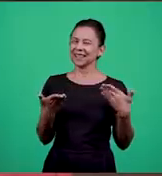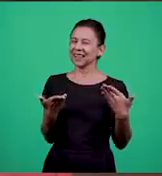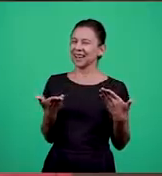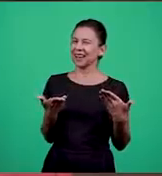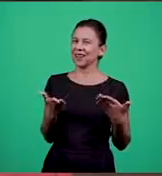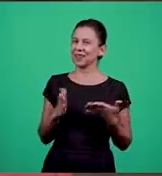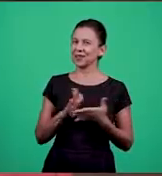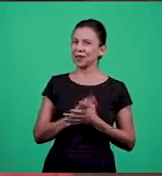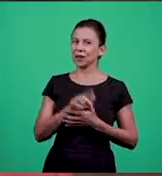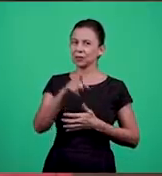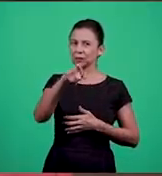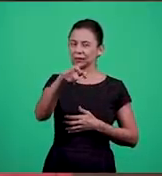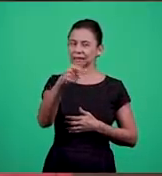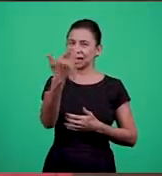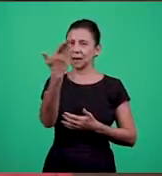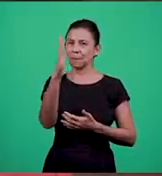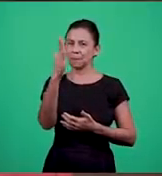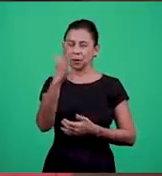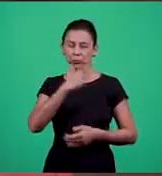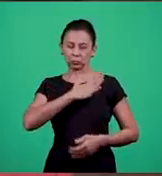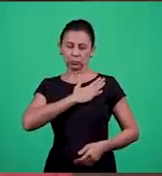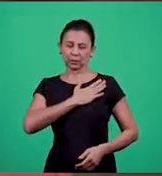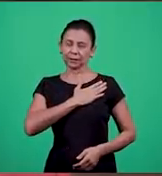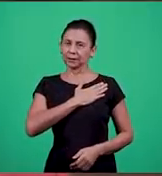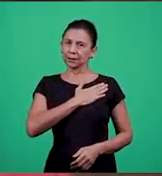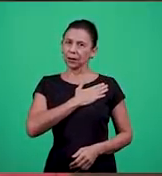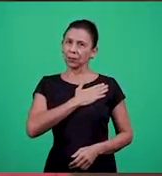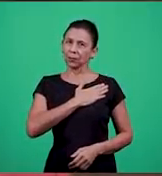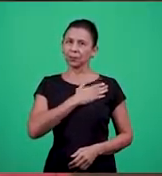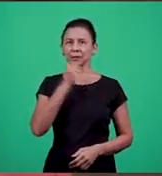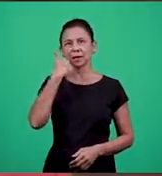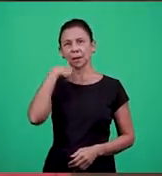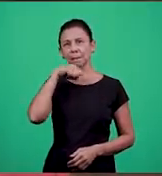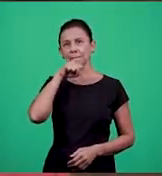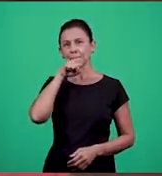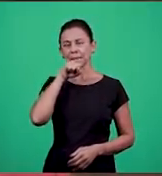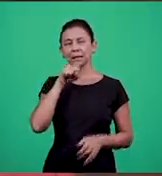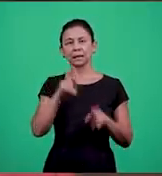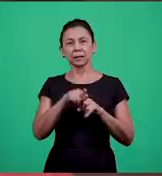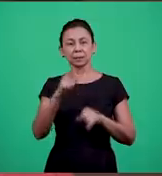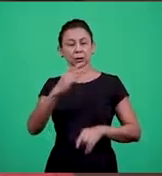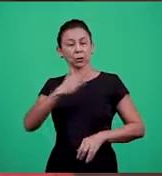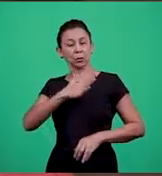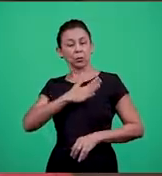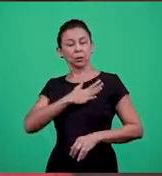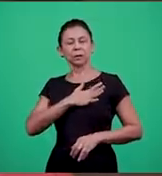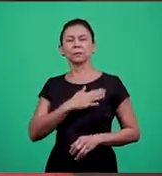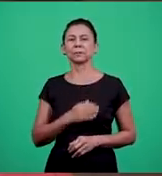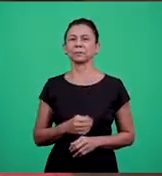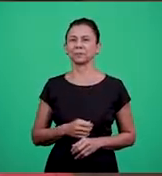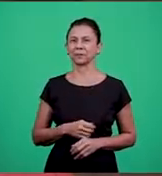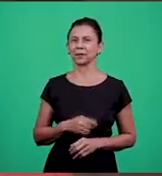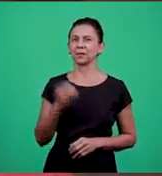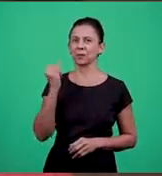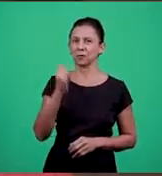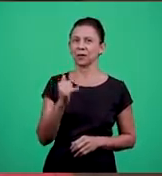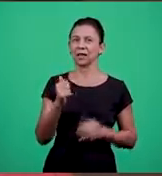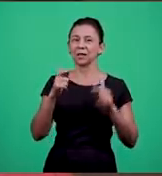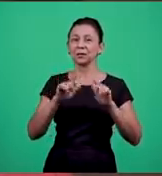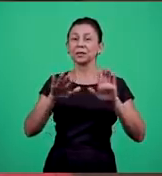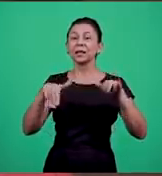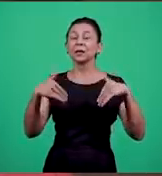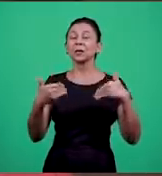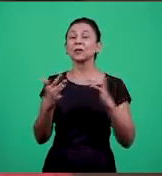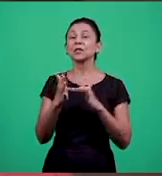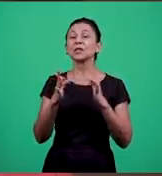vão colocar a mão no coração e as mamães também. E nós vamos falar onde Jesus mora. Vamos